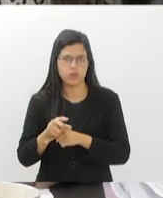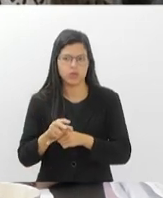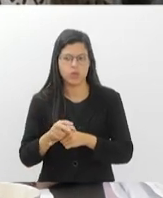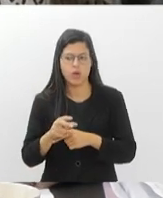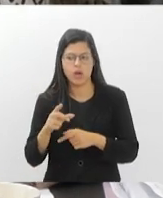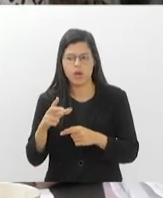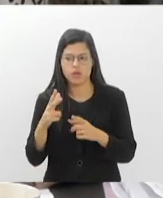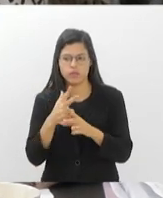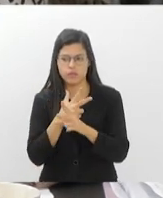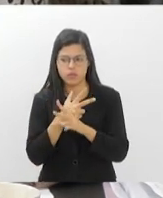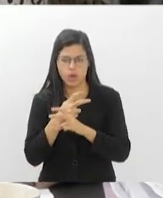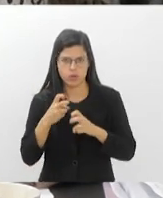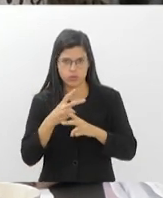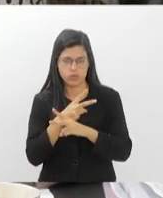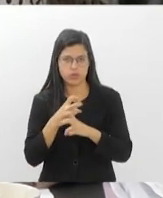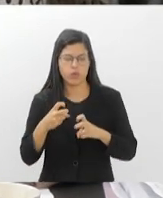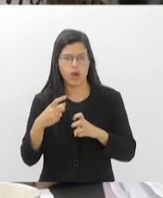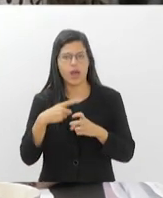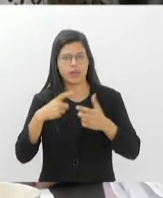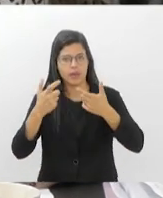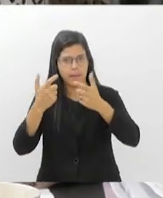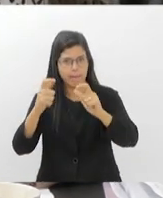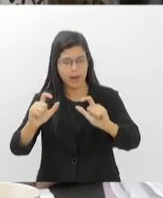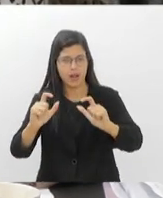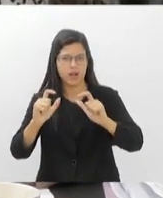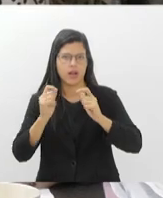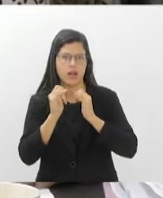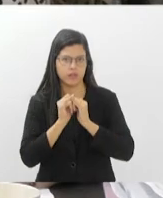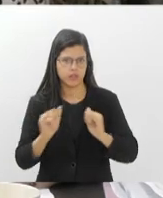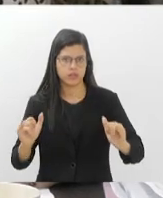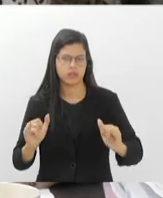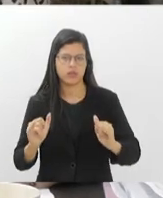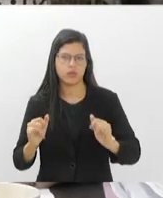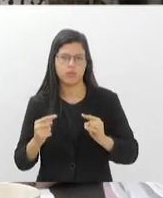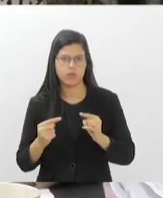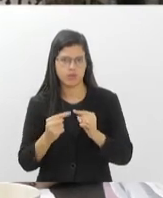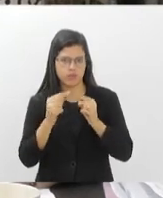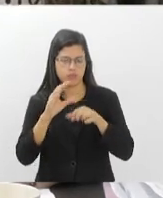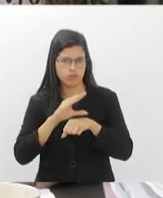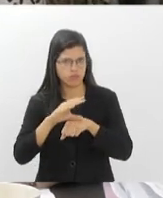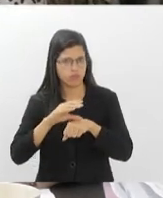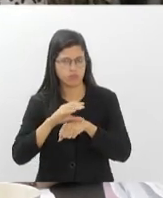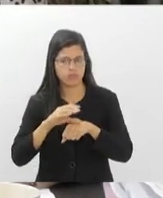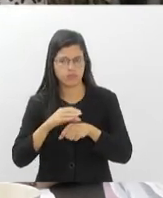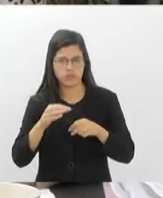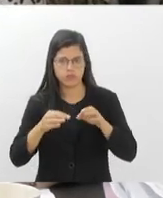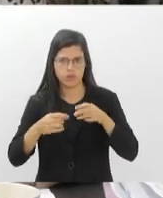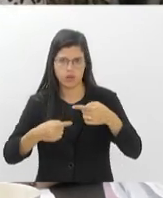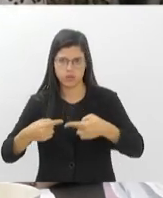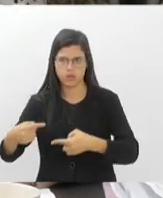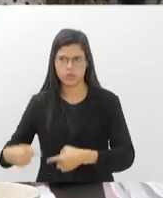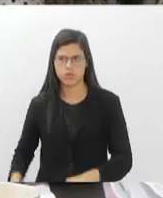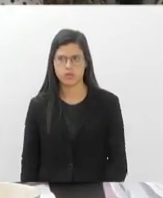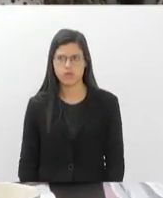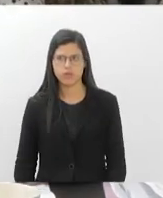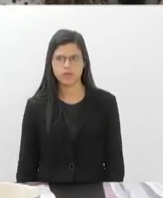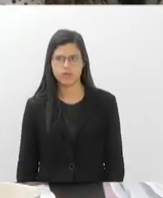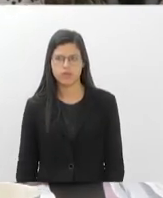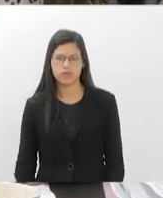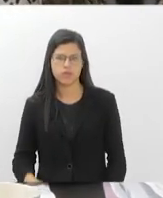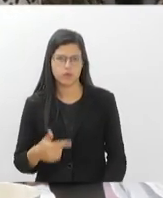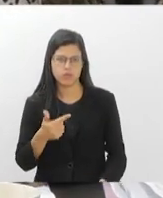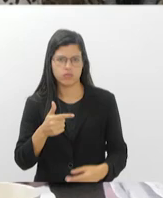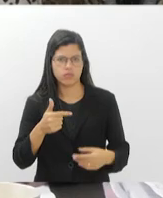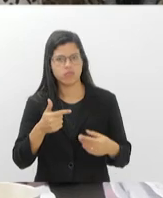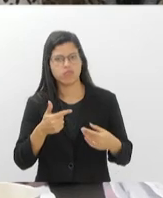placas informativas. O parecer é pela constitucionalidade. Em discussão. Não havendo quem queira discutir,